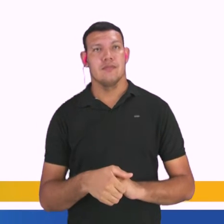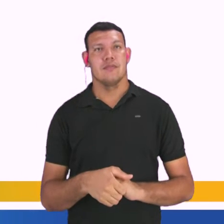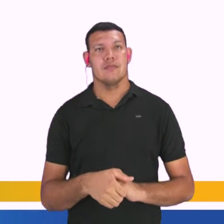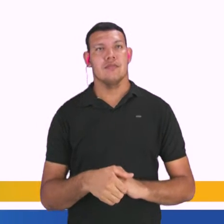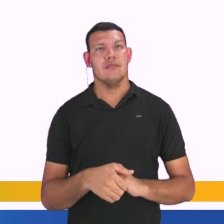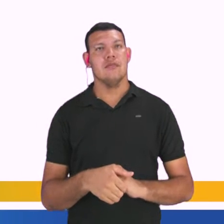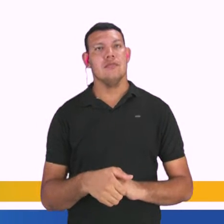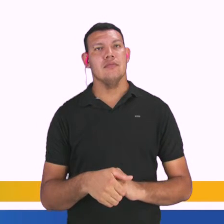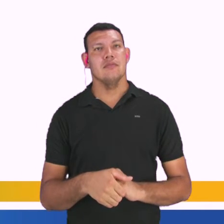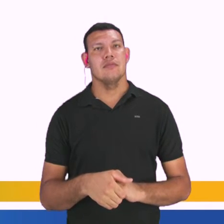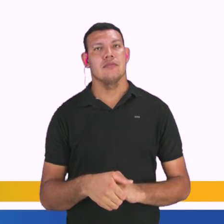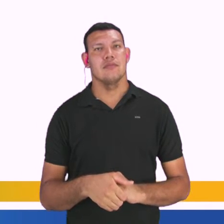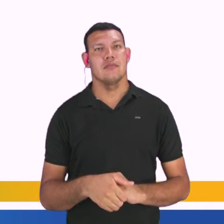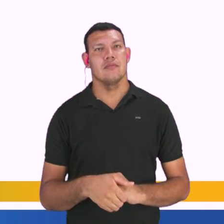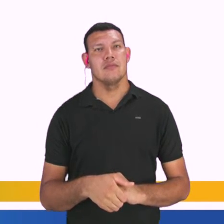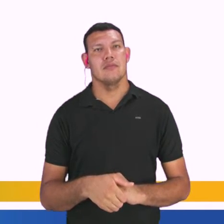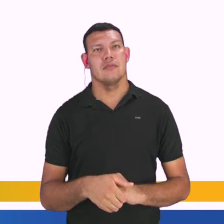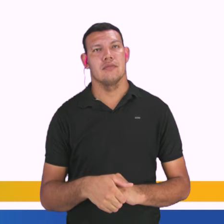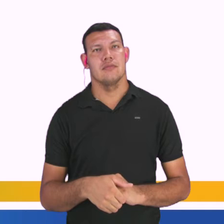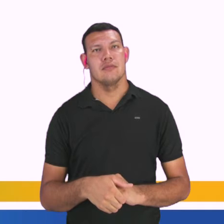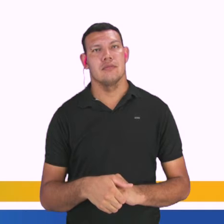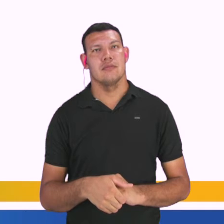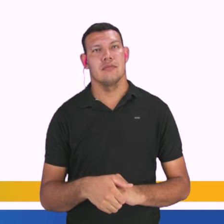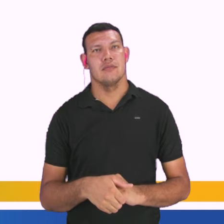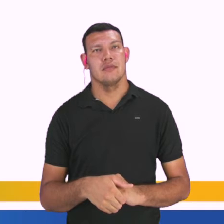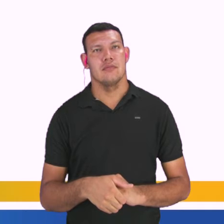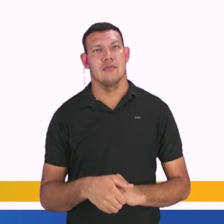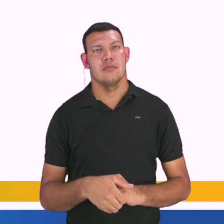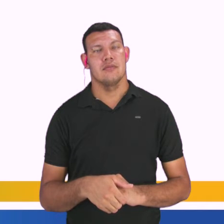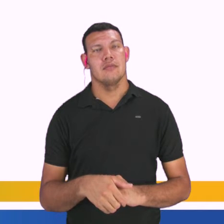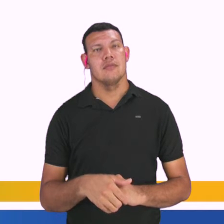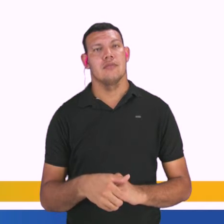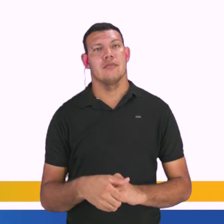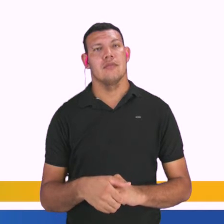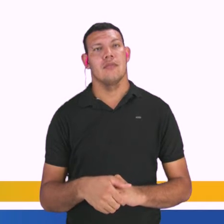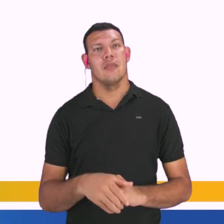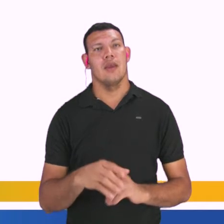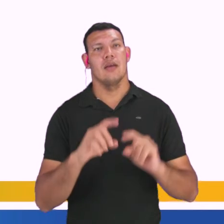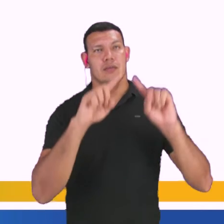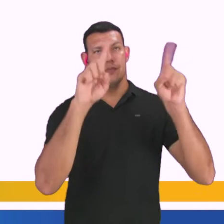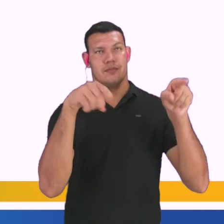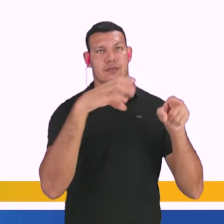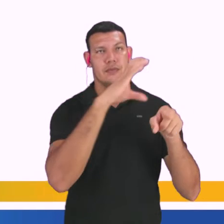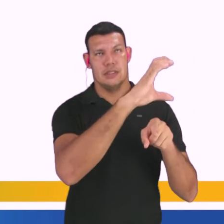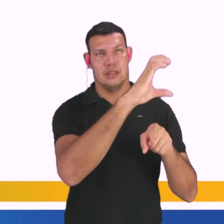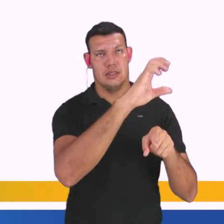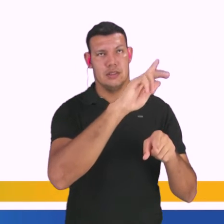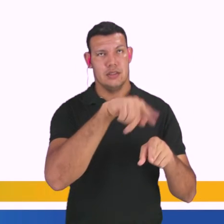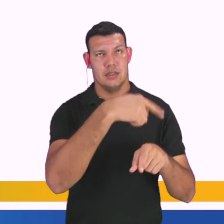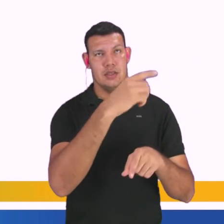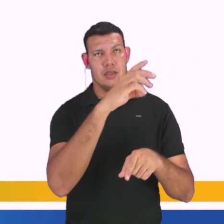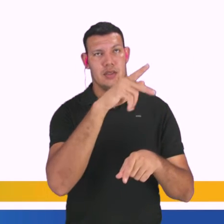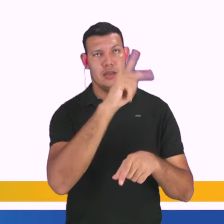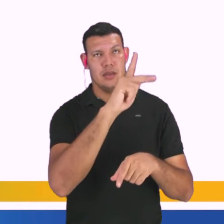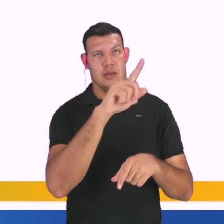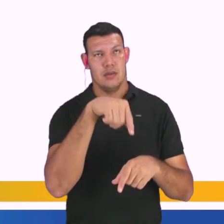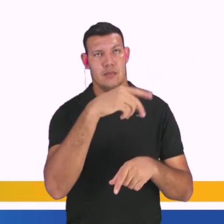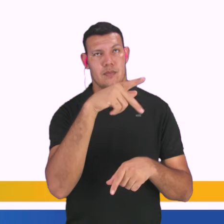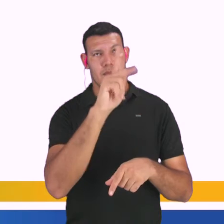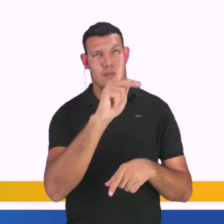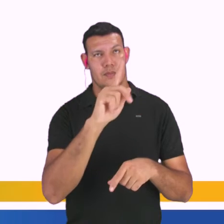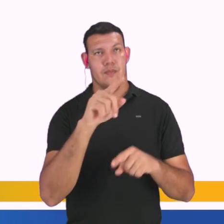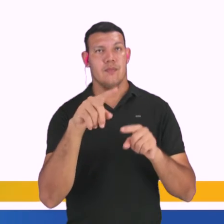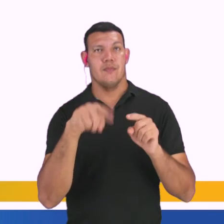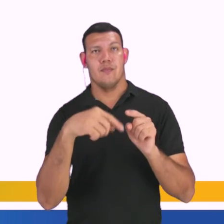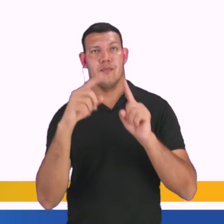a coroa duas caras ou cara coroa cara ou ainda